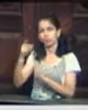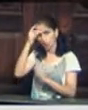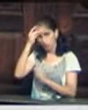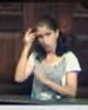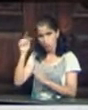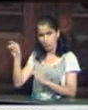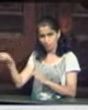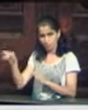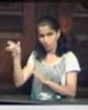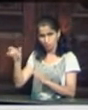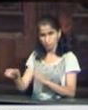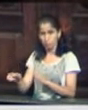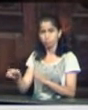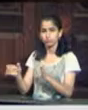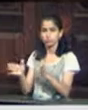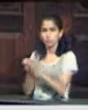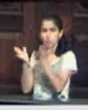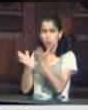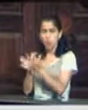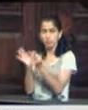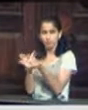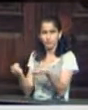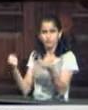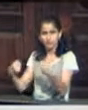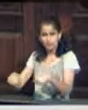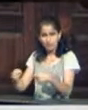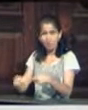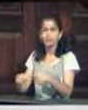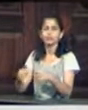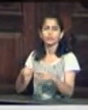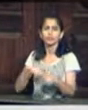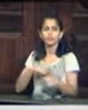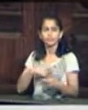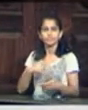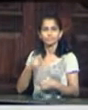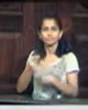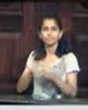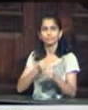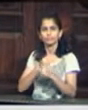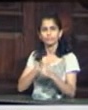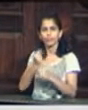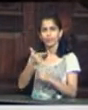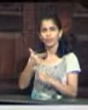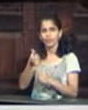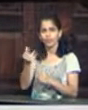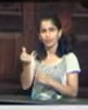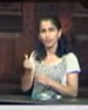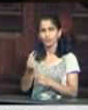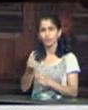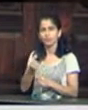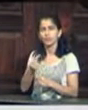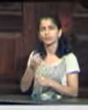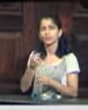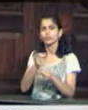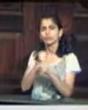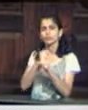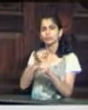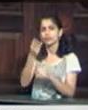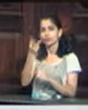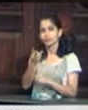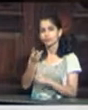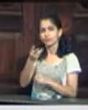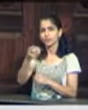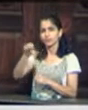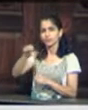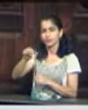programação orçamentária deste fundo para o ano de 2016 é de 395